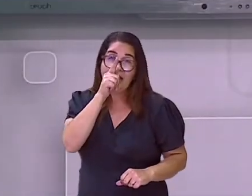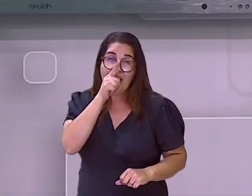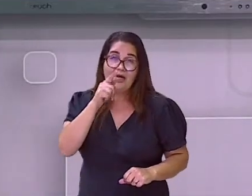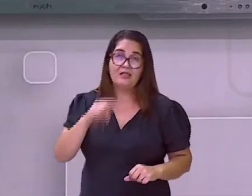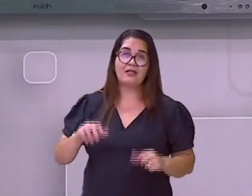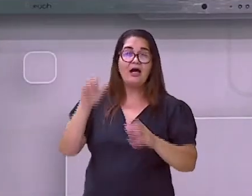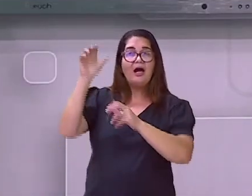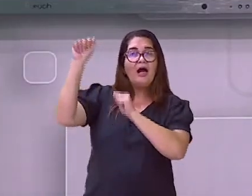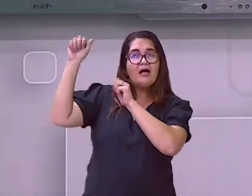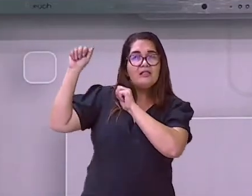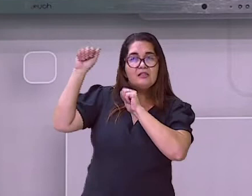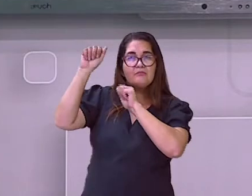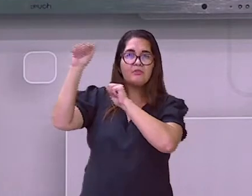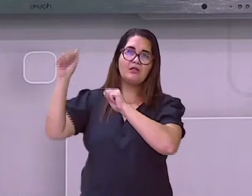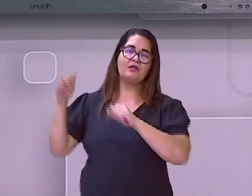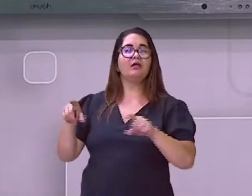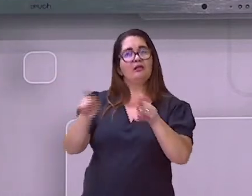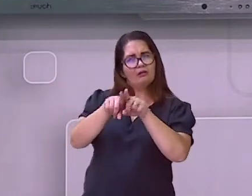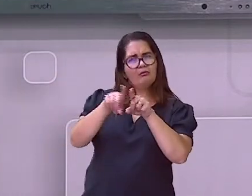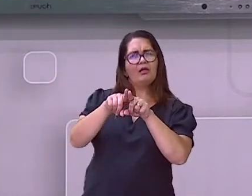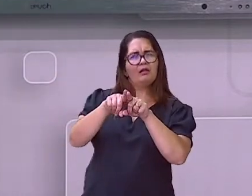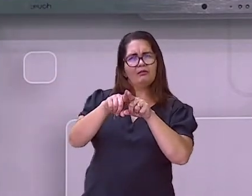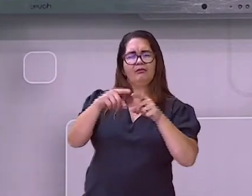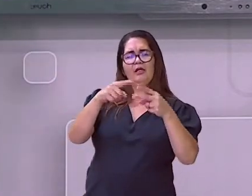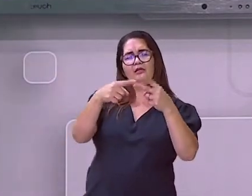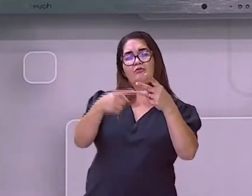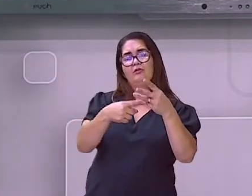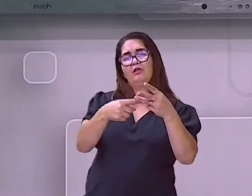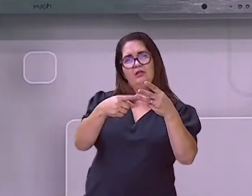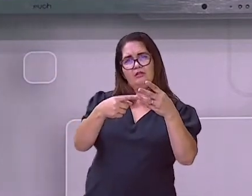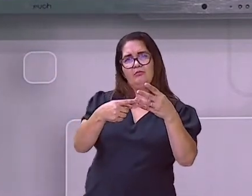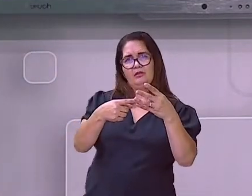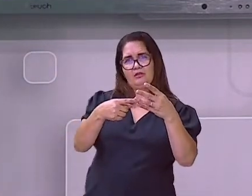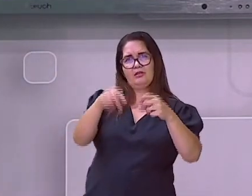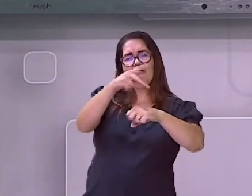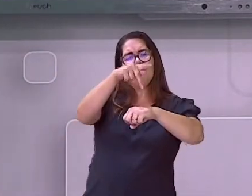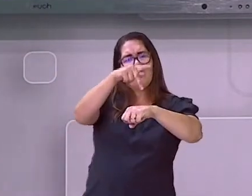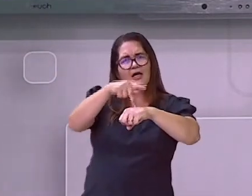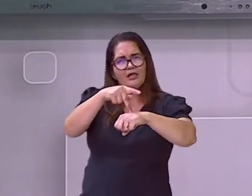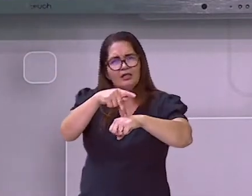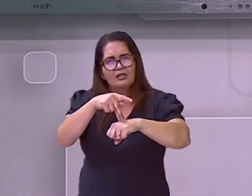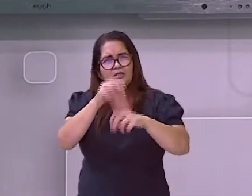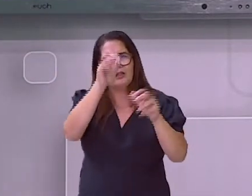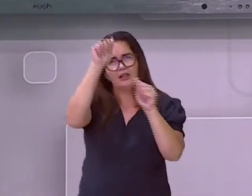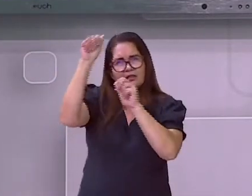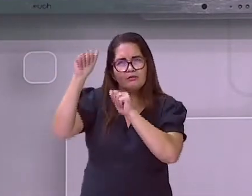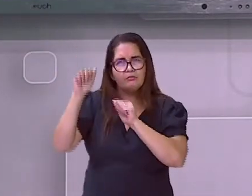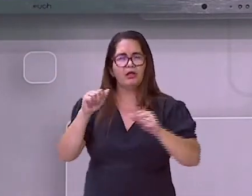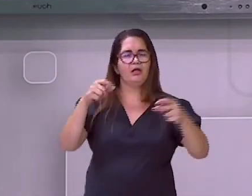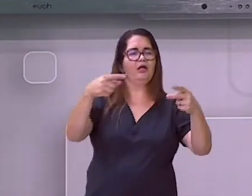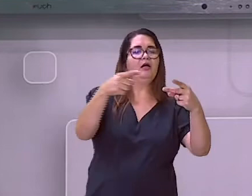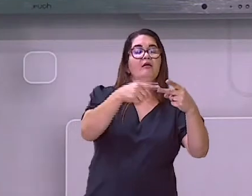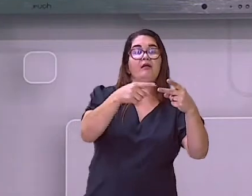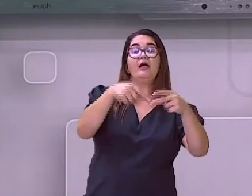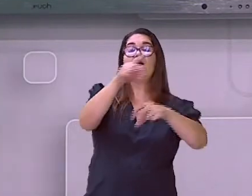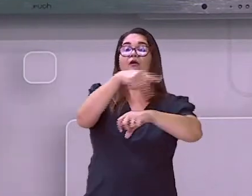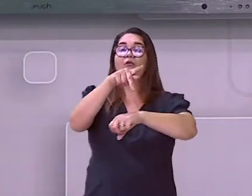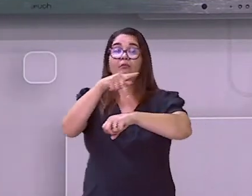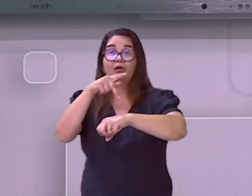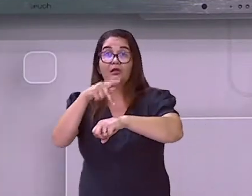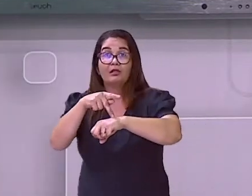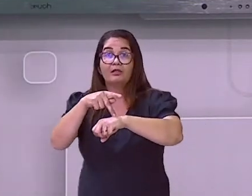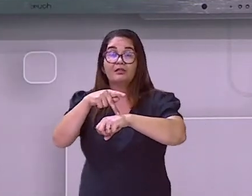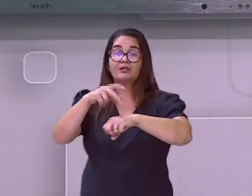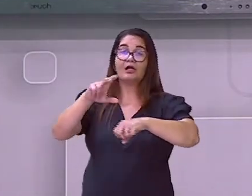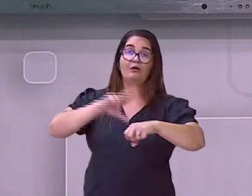não podemos esquecer dos países no leste europeu. Também tem sérios